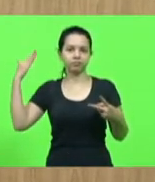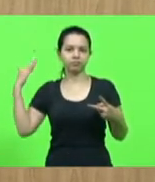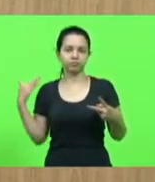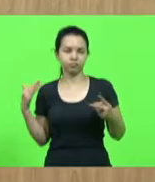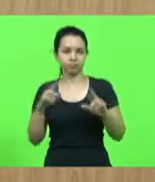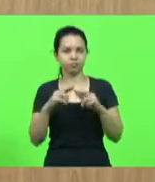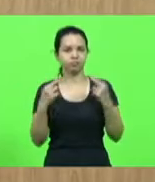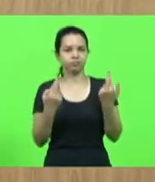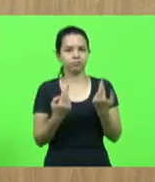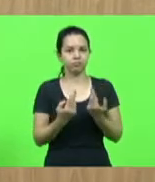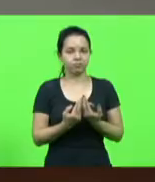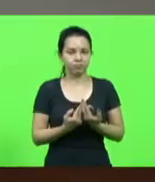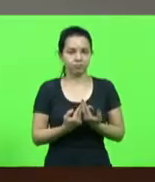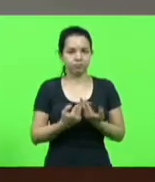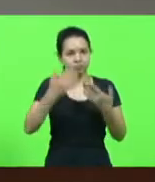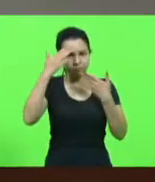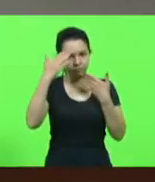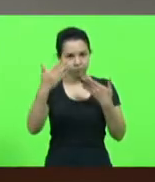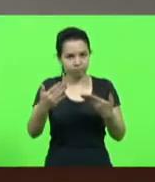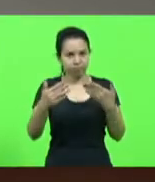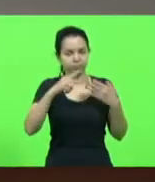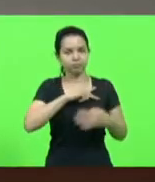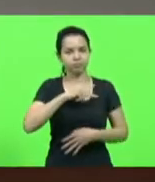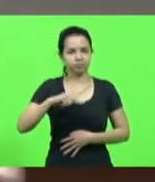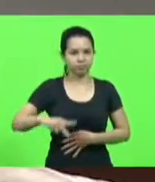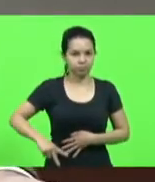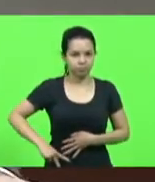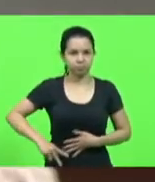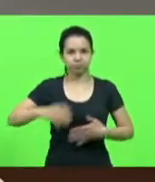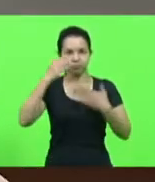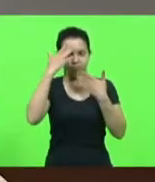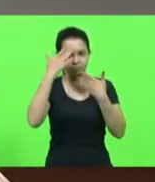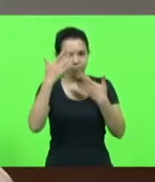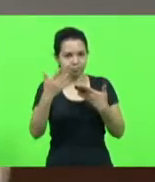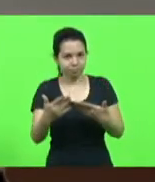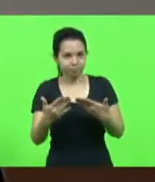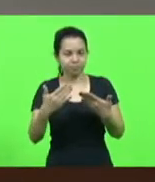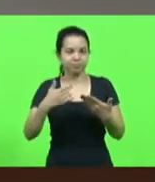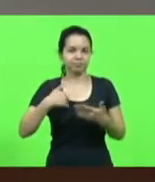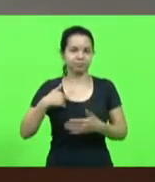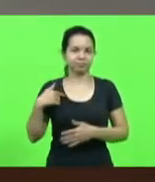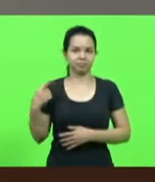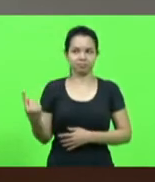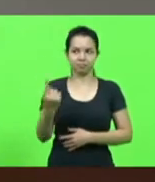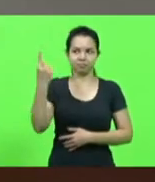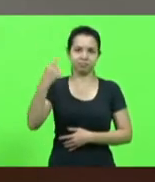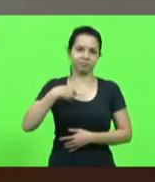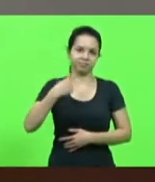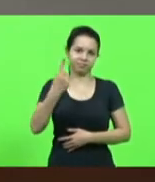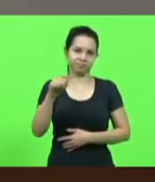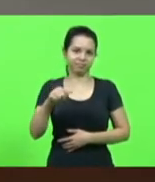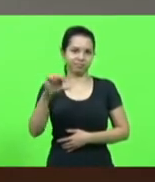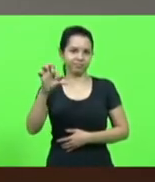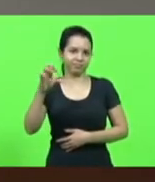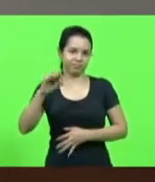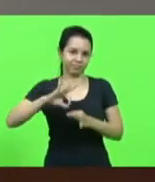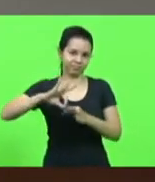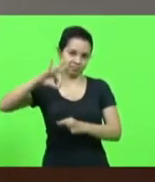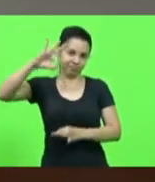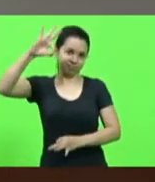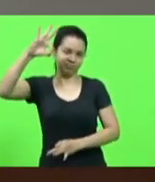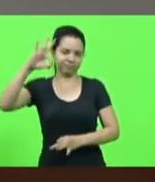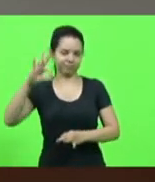anteriores. Obrigado, senhor presidente. Muito obrigado pelo grande. Na verdade, tenho 1,91 m, então é bem cumprido, né? Que grande não